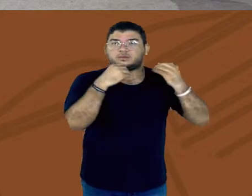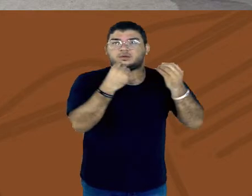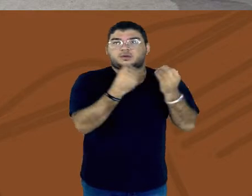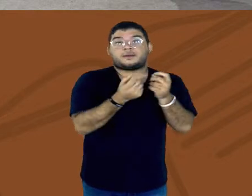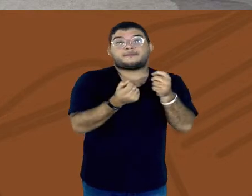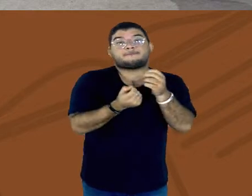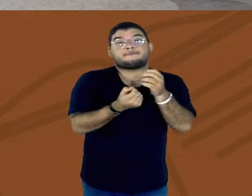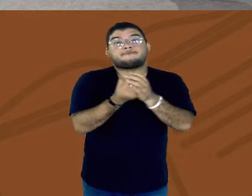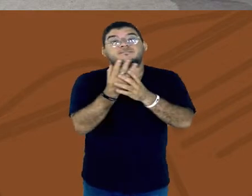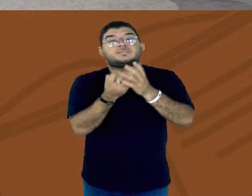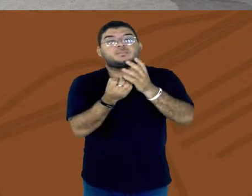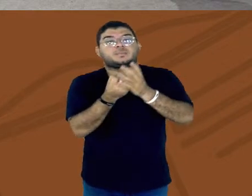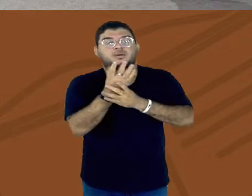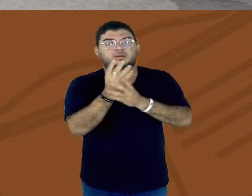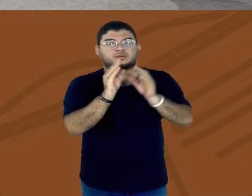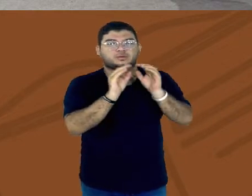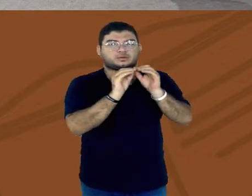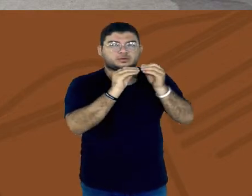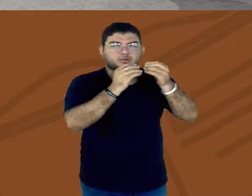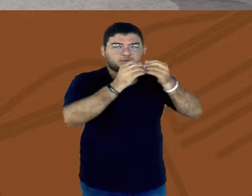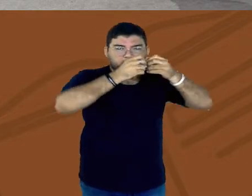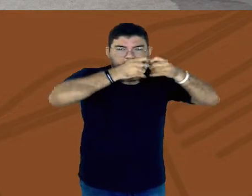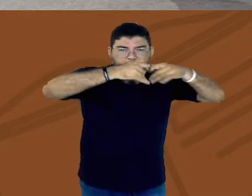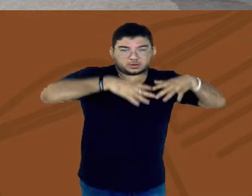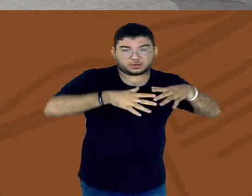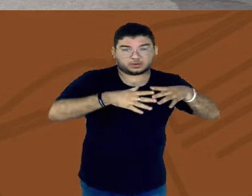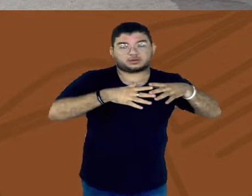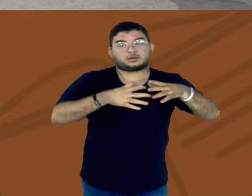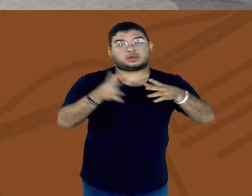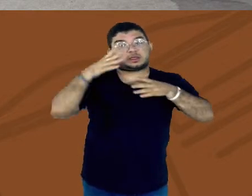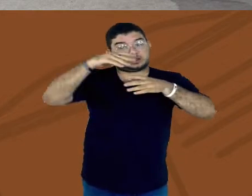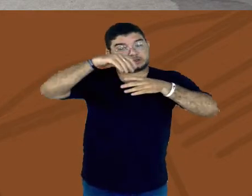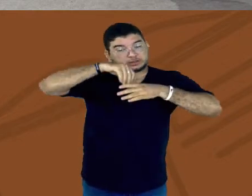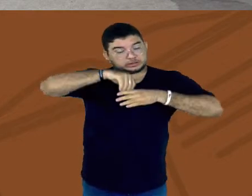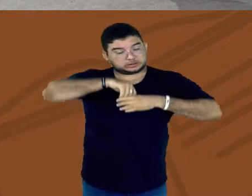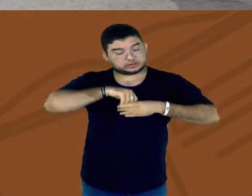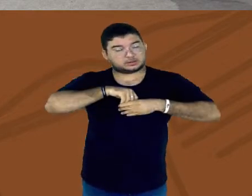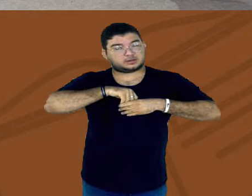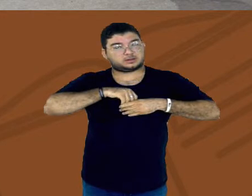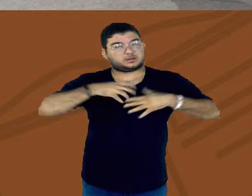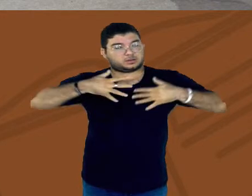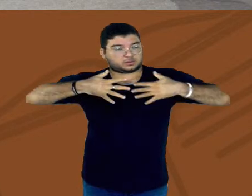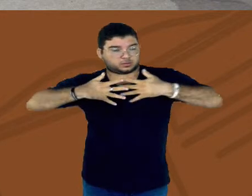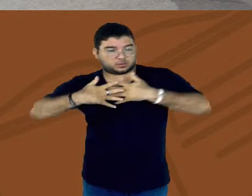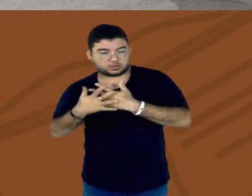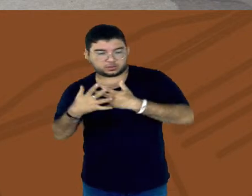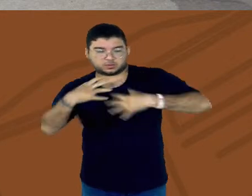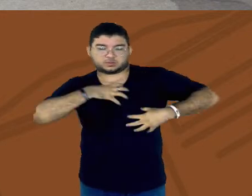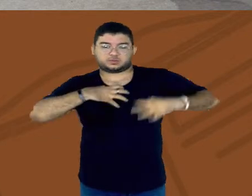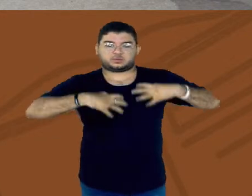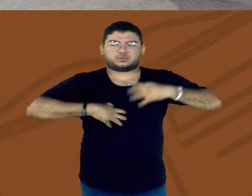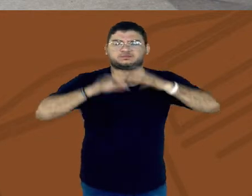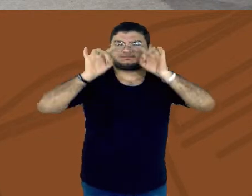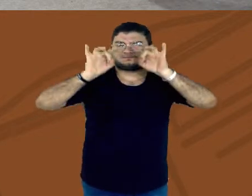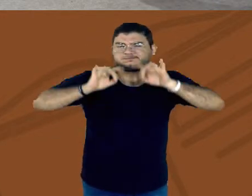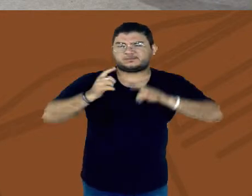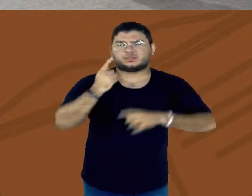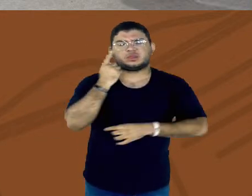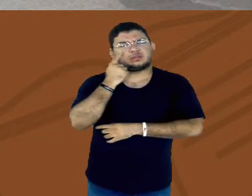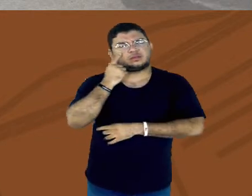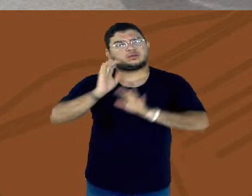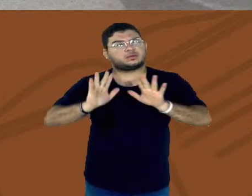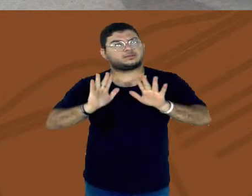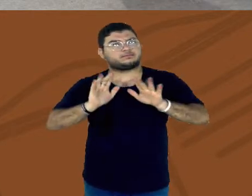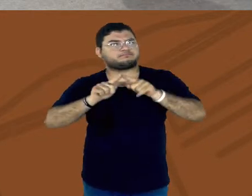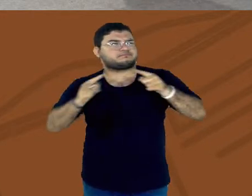pelas glândulas endócrinas, que atuam em tecidos ou órgãos específicos. Olha só.